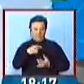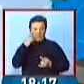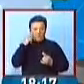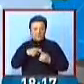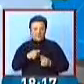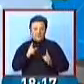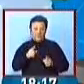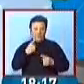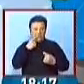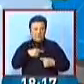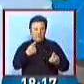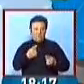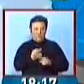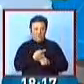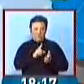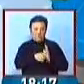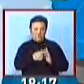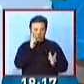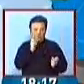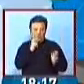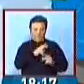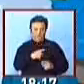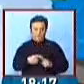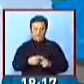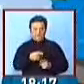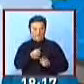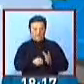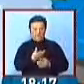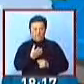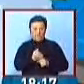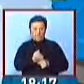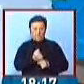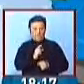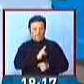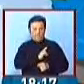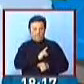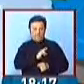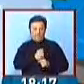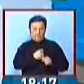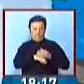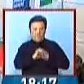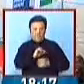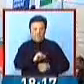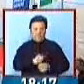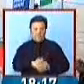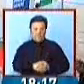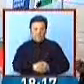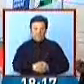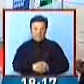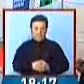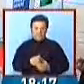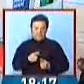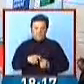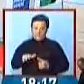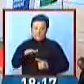objetivo divulgar projetos inovadores e incentivar a criação do próprio emprego. No